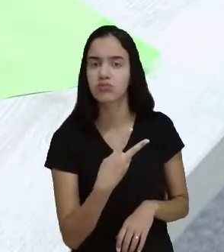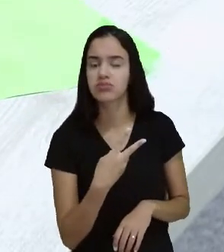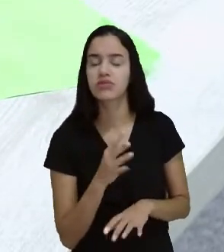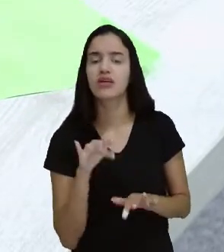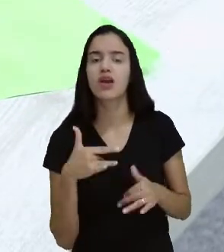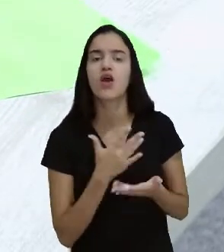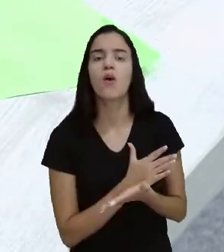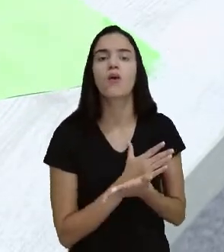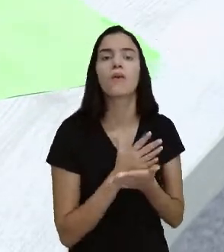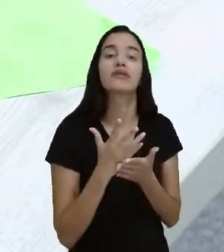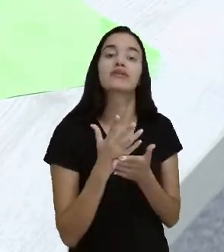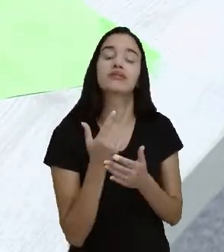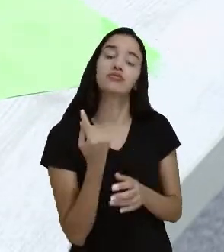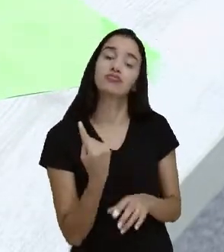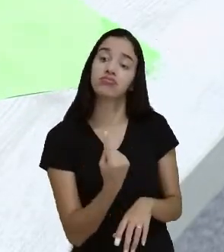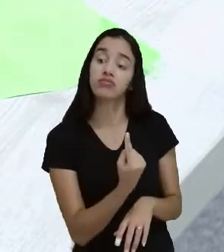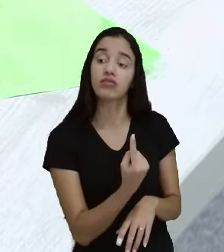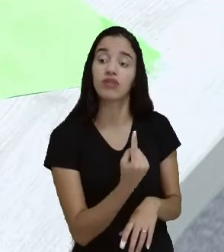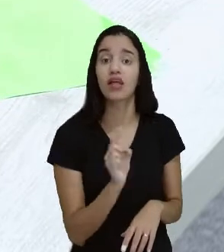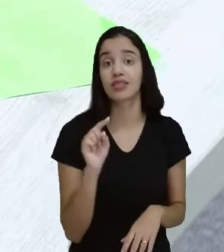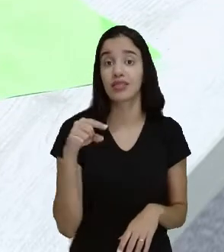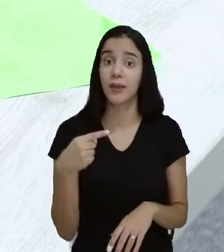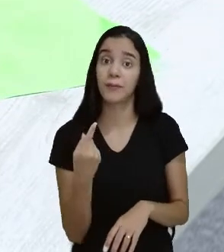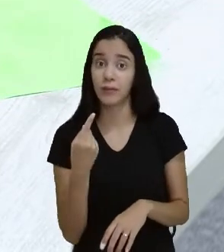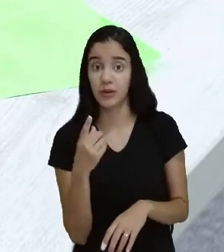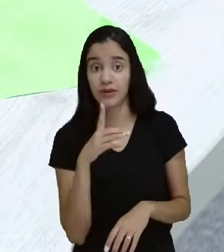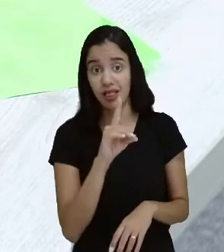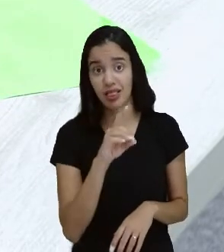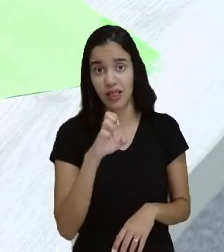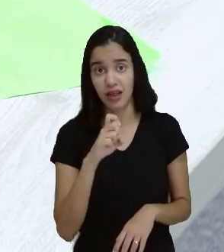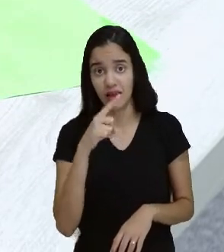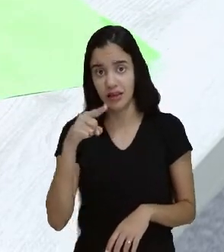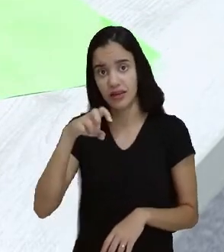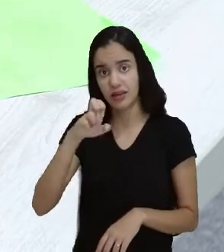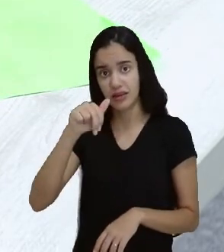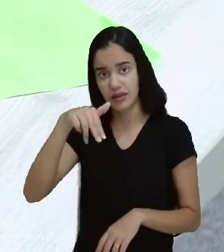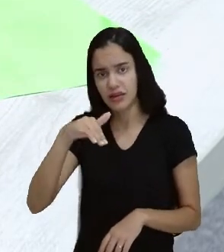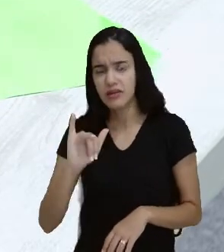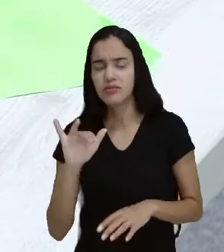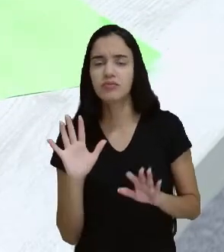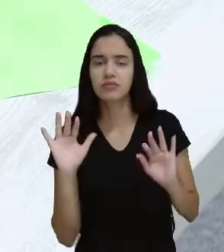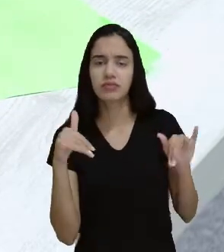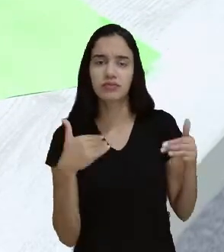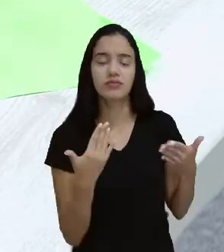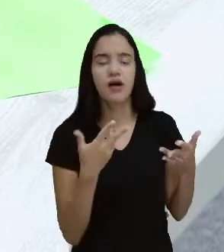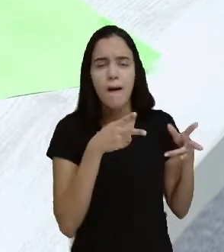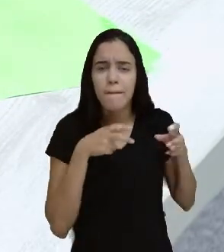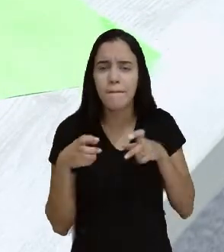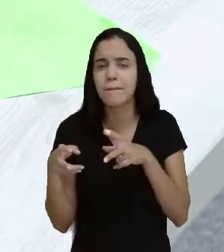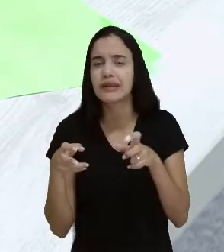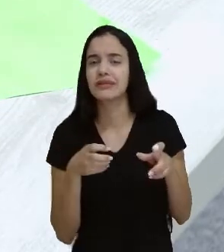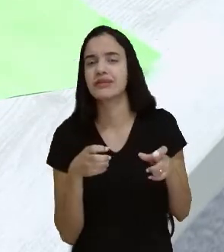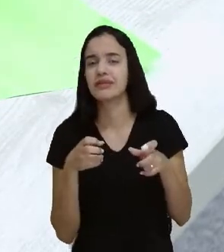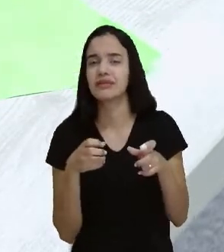comecei pela unidade. Depois é que resolvemos as dezenas, tá certo? Observem que eu